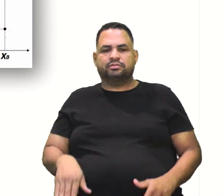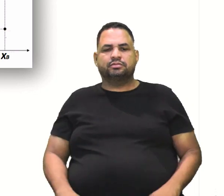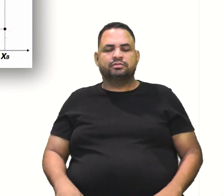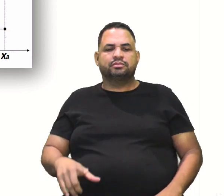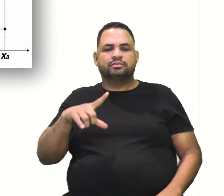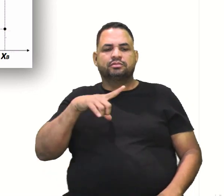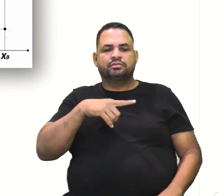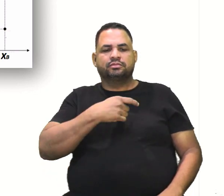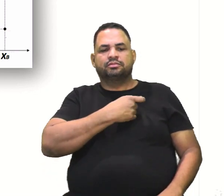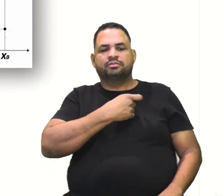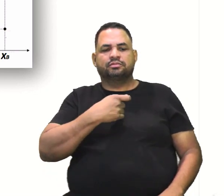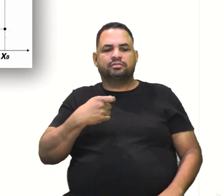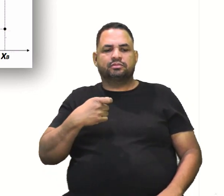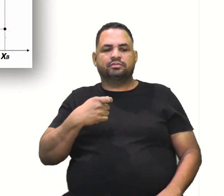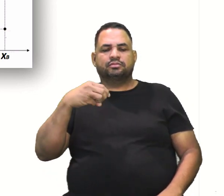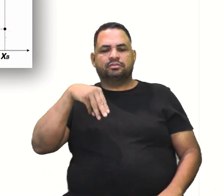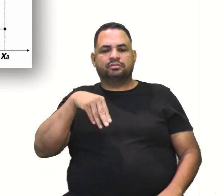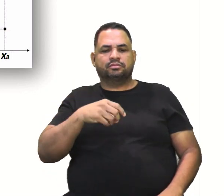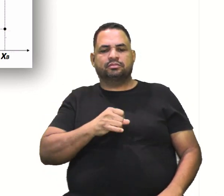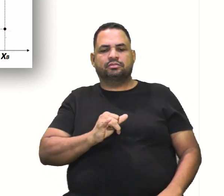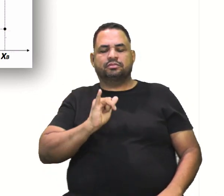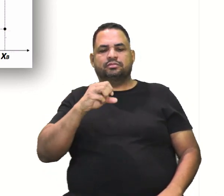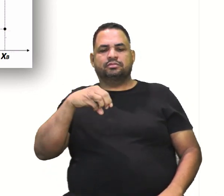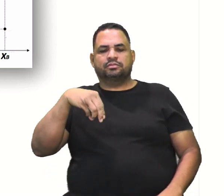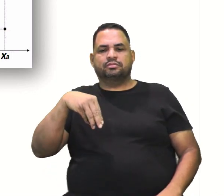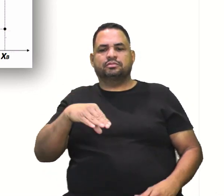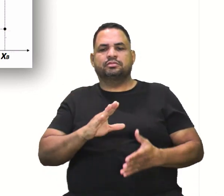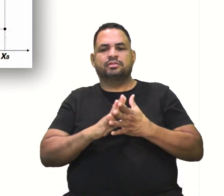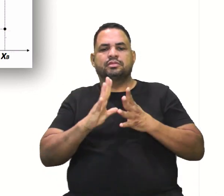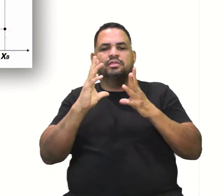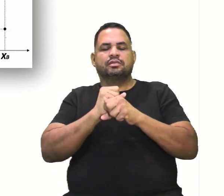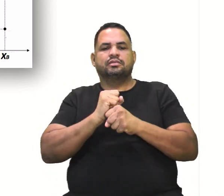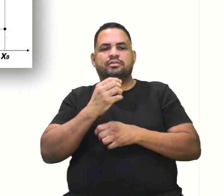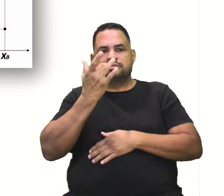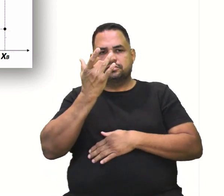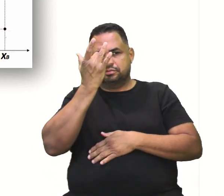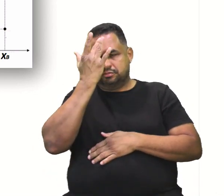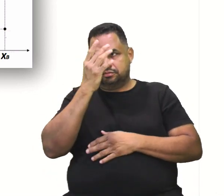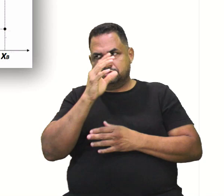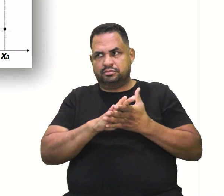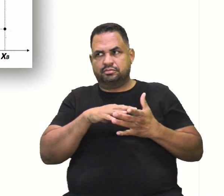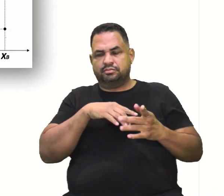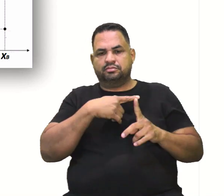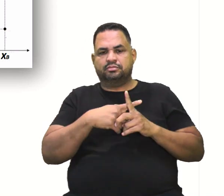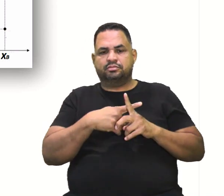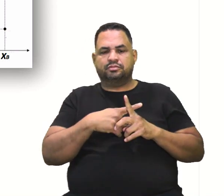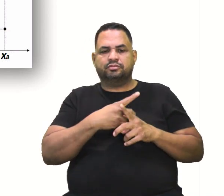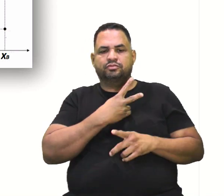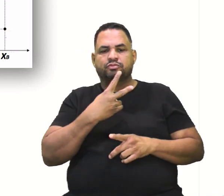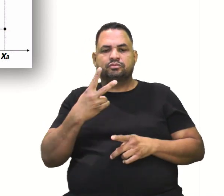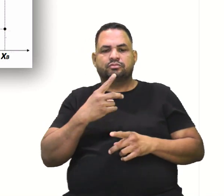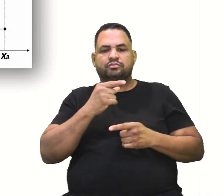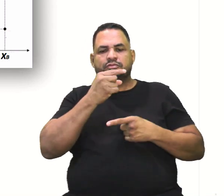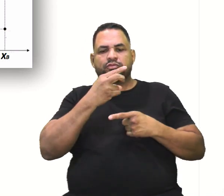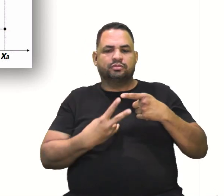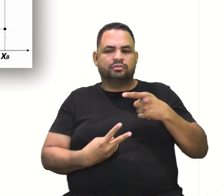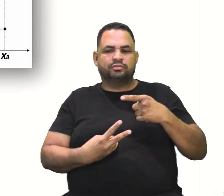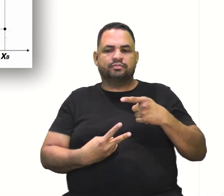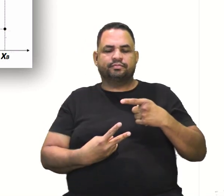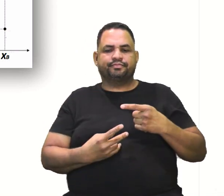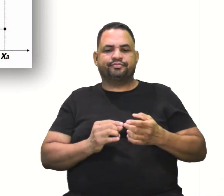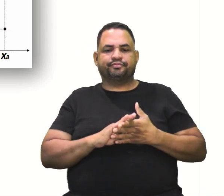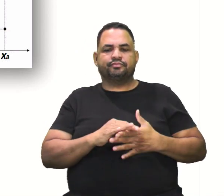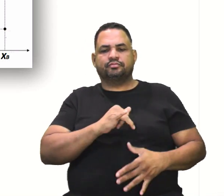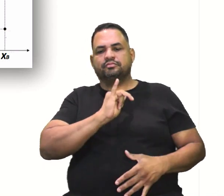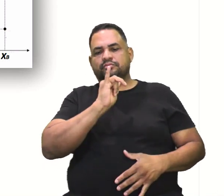a gente tem o x médio e o y médio, E né? ele é calculado bem facinho, você soma os dois pontos do x e divide por 2, soma os